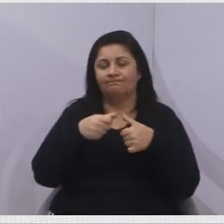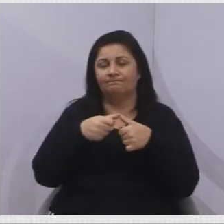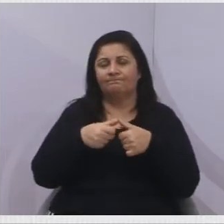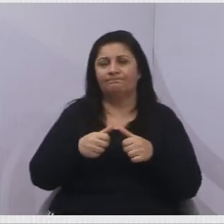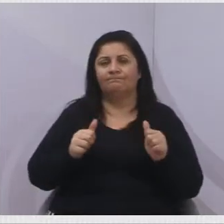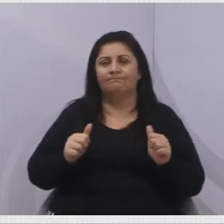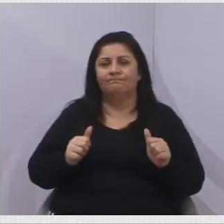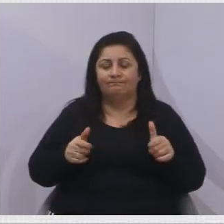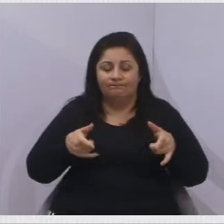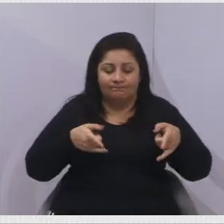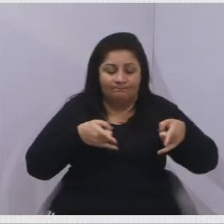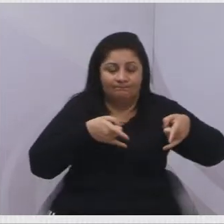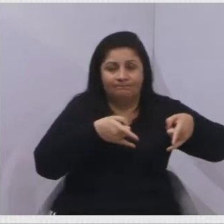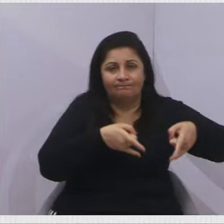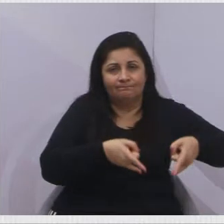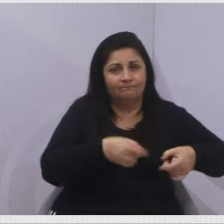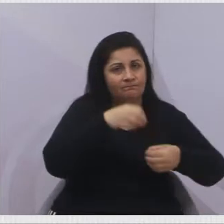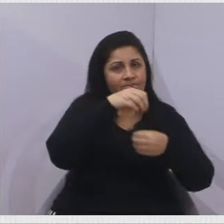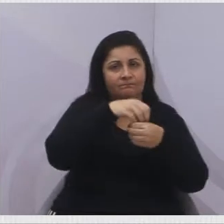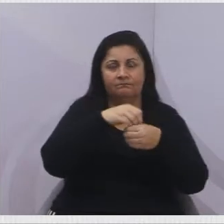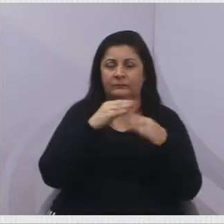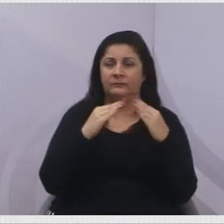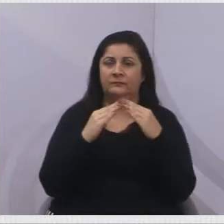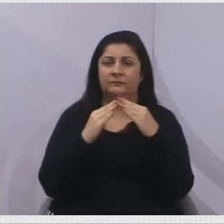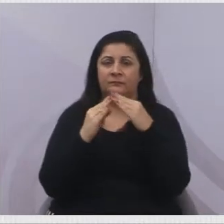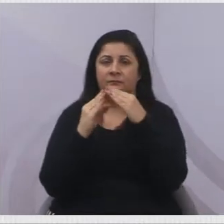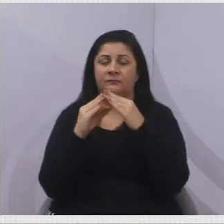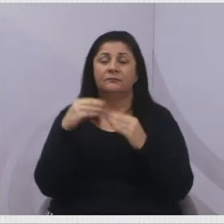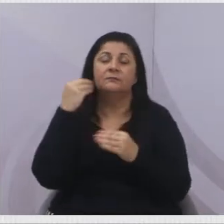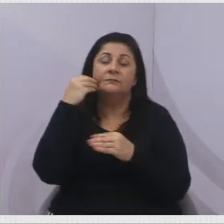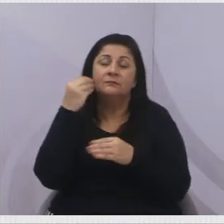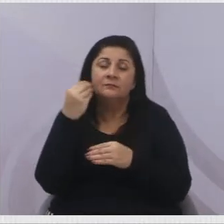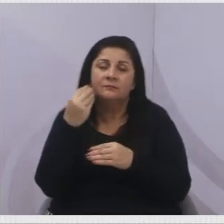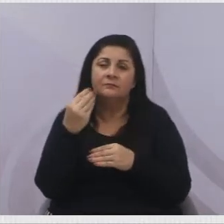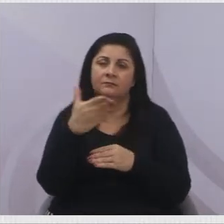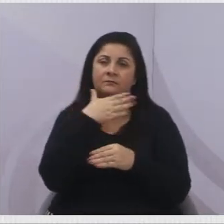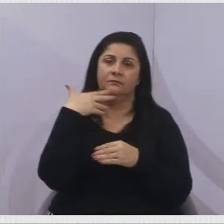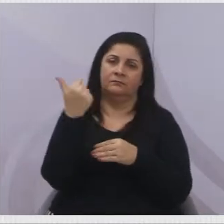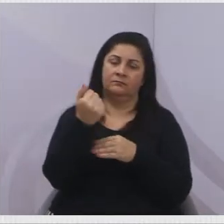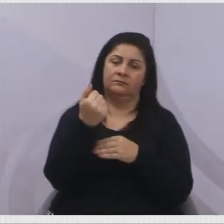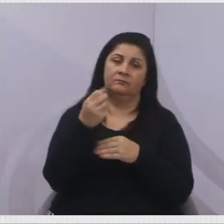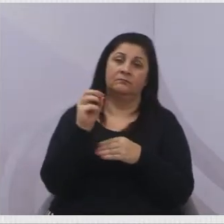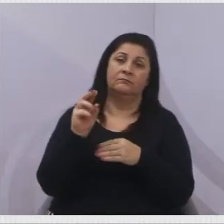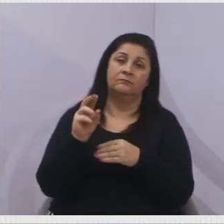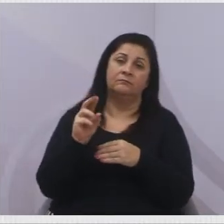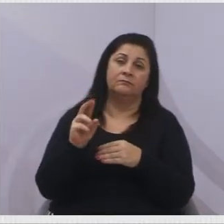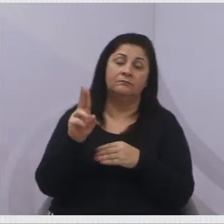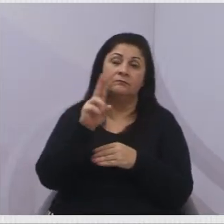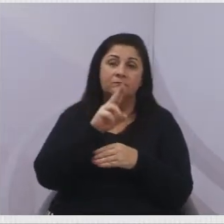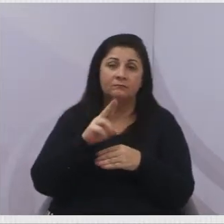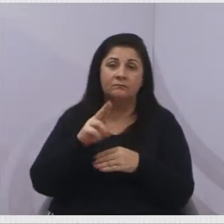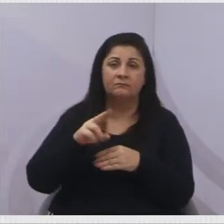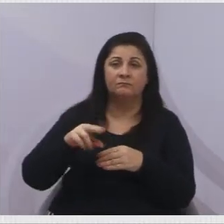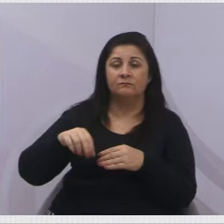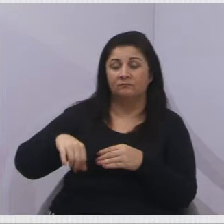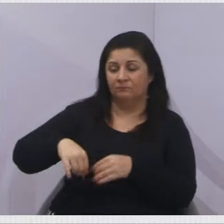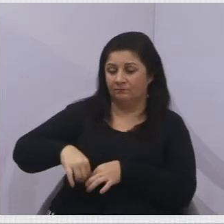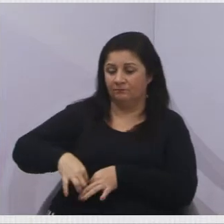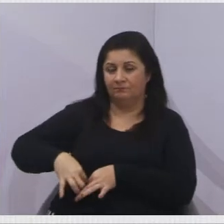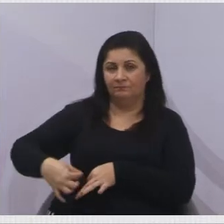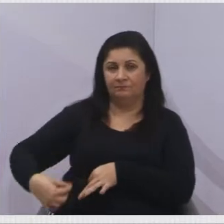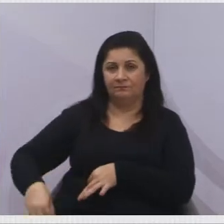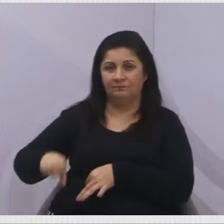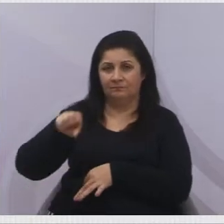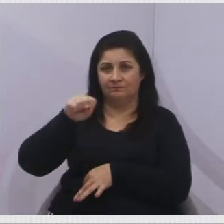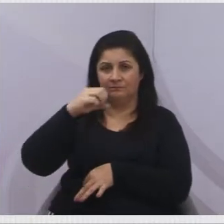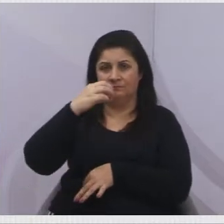acamados, domiciliados, que estão em recuperação ou que usam sonda nasogástrica, nasointeral